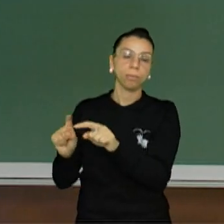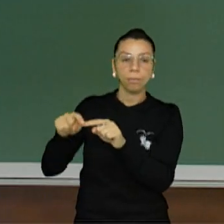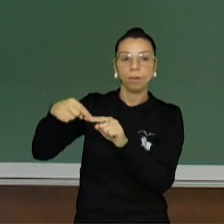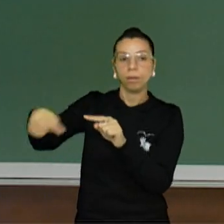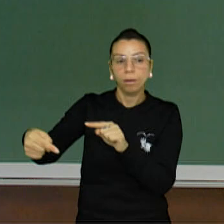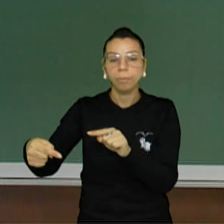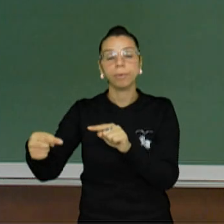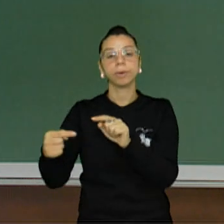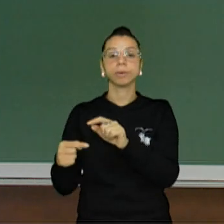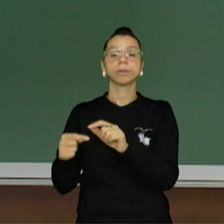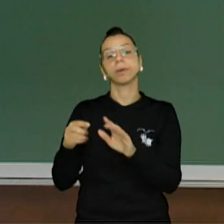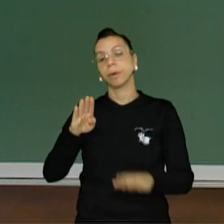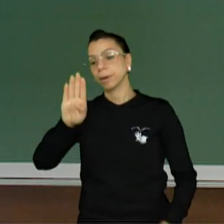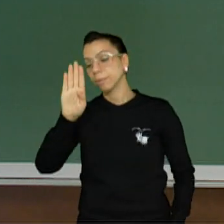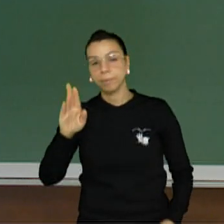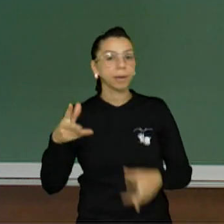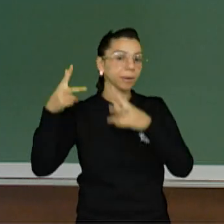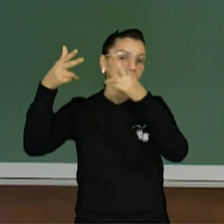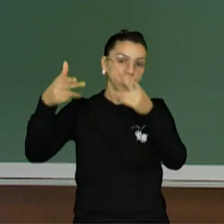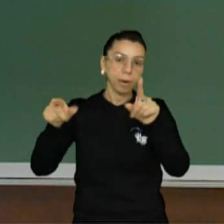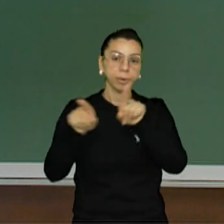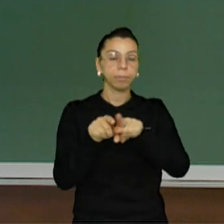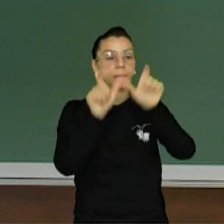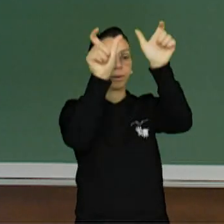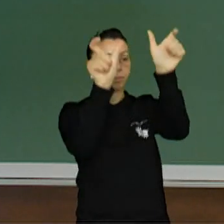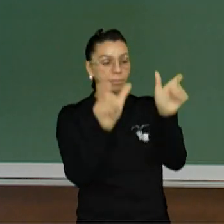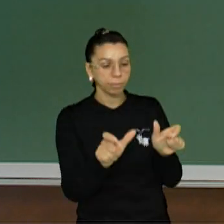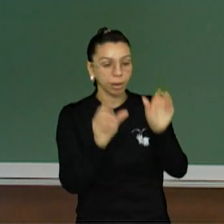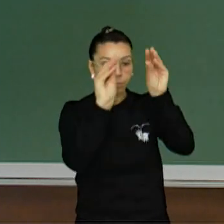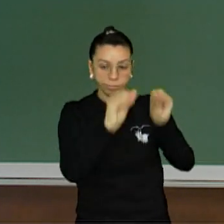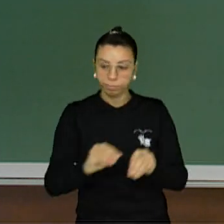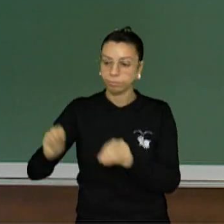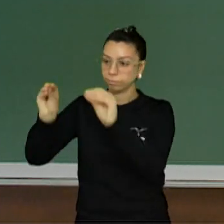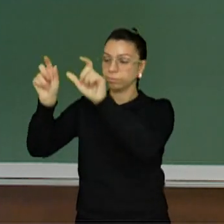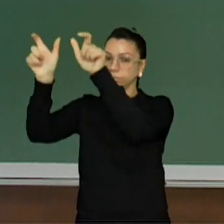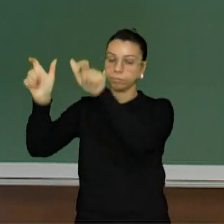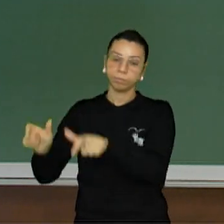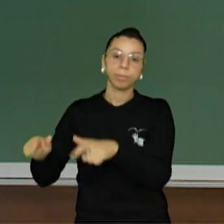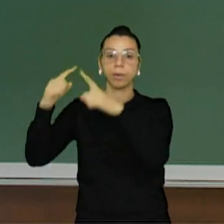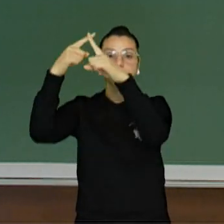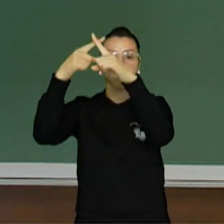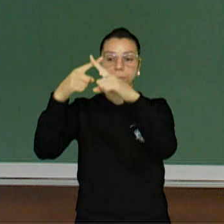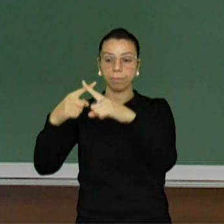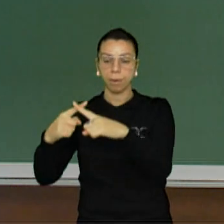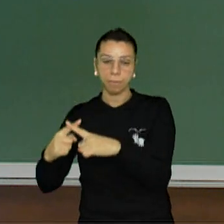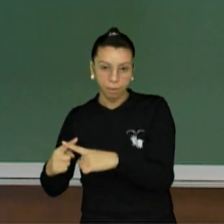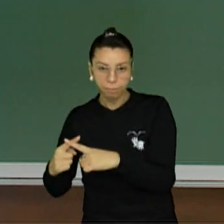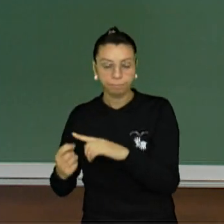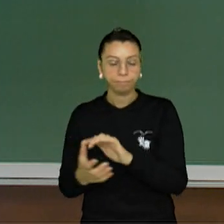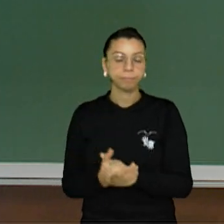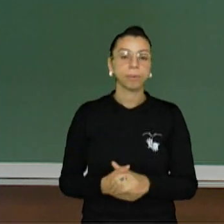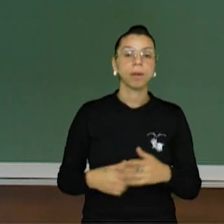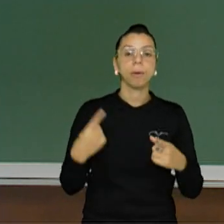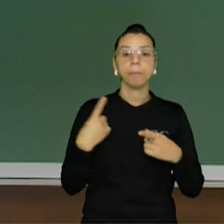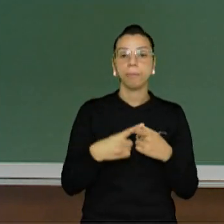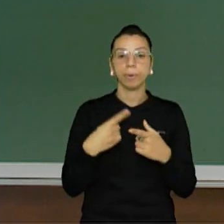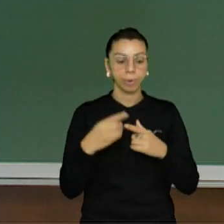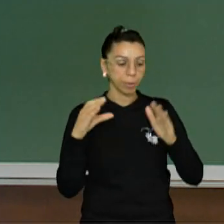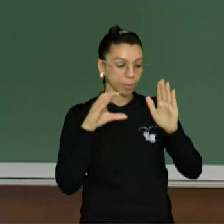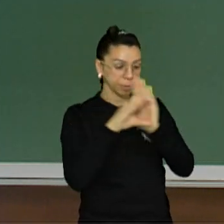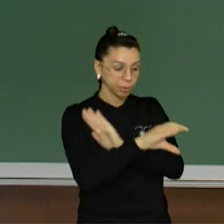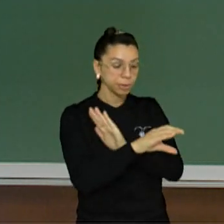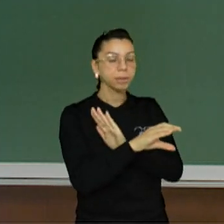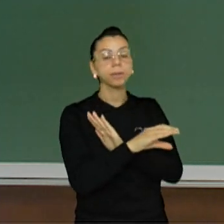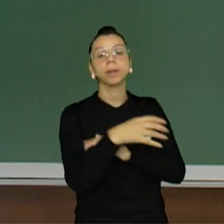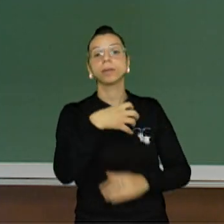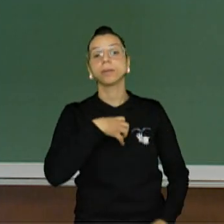colunas. Mesma coisa no segundo, pegou as duas colunas e multiplicou ali. Então, porque as propriedades servem para facilitar, mas